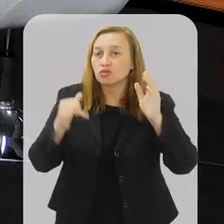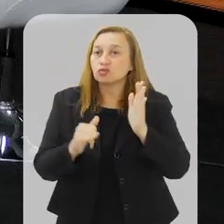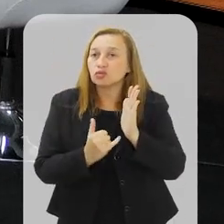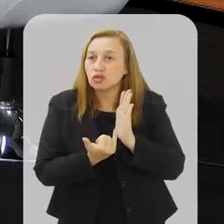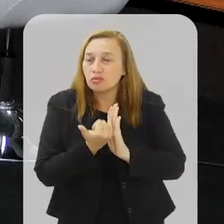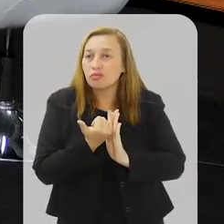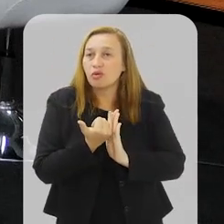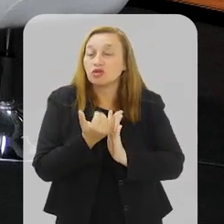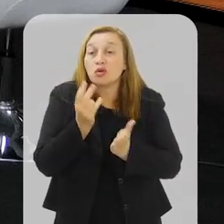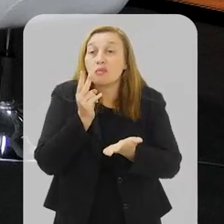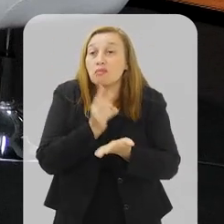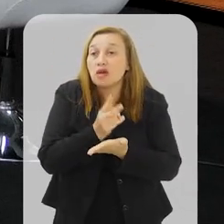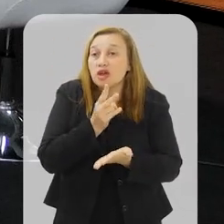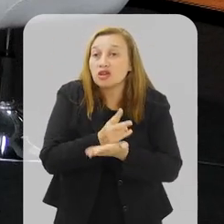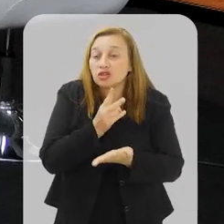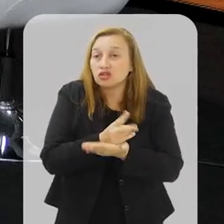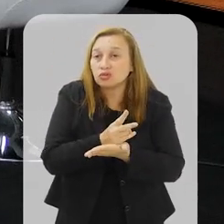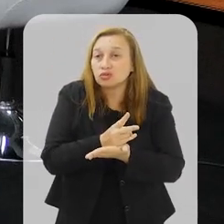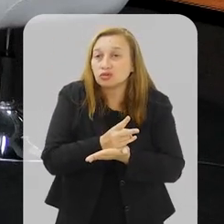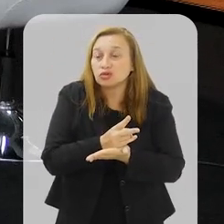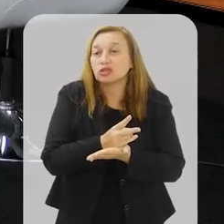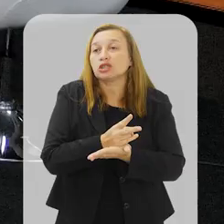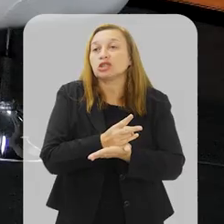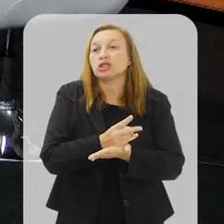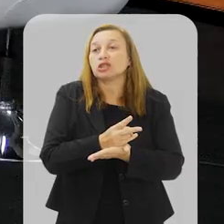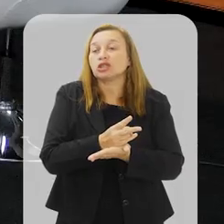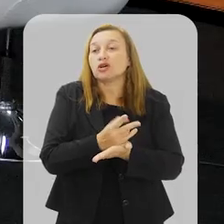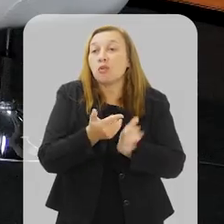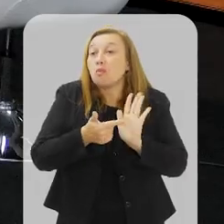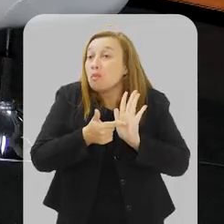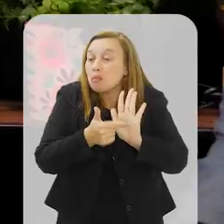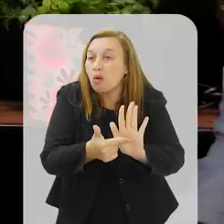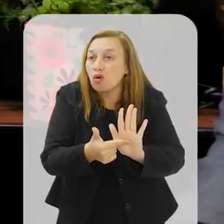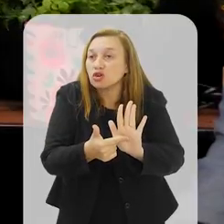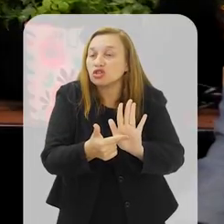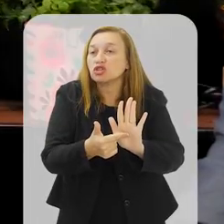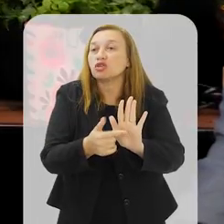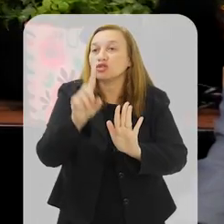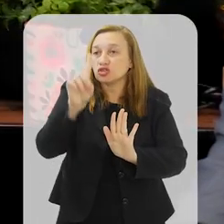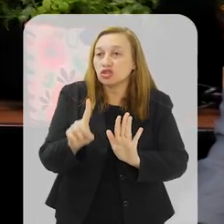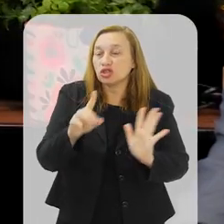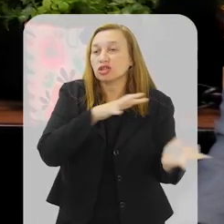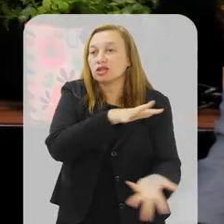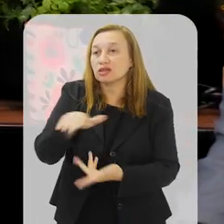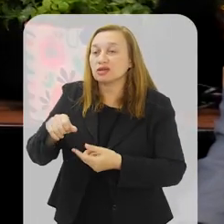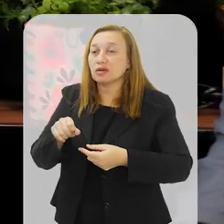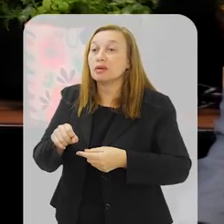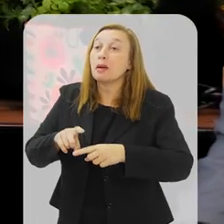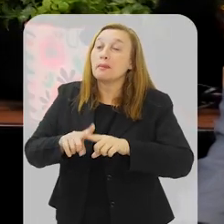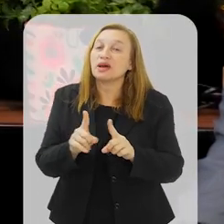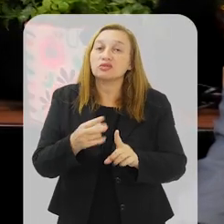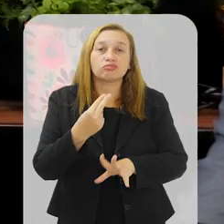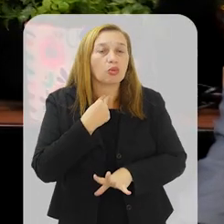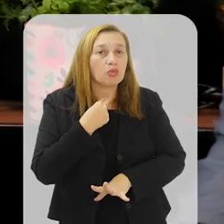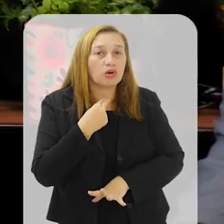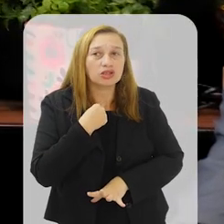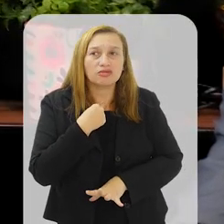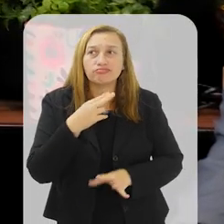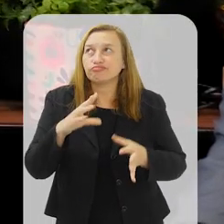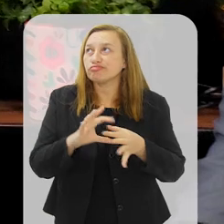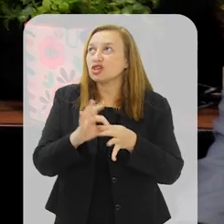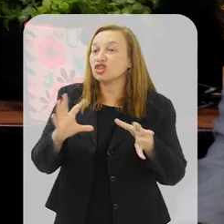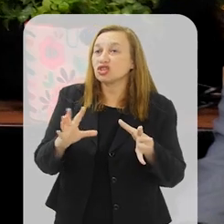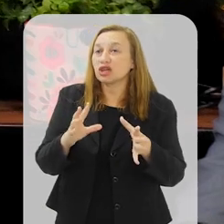impostos mesmo que não apareça implicitamente a questão do direito internacional nós não podemos deixar